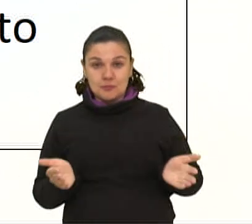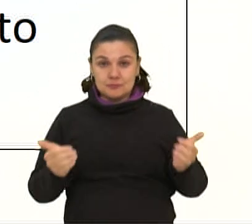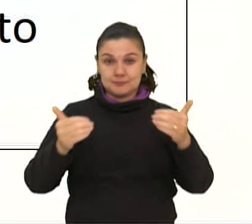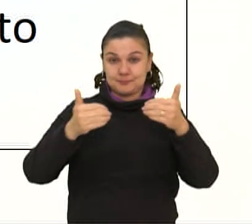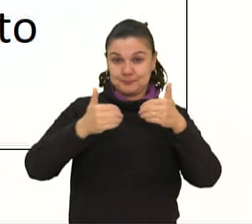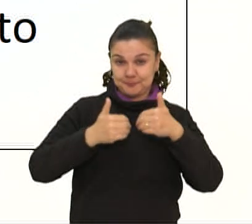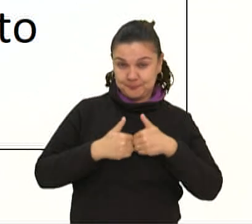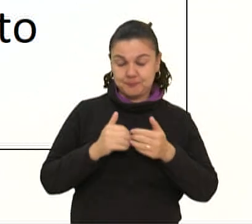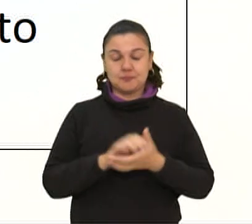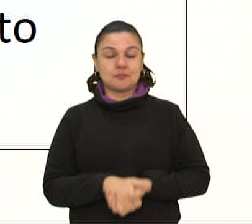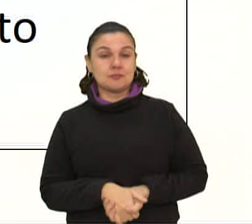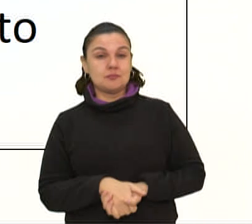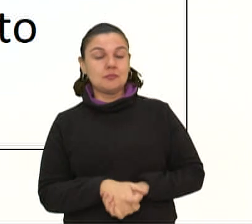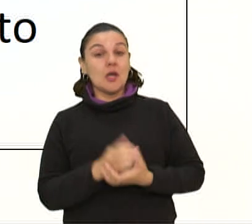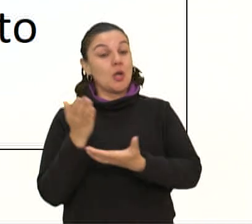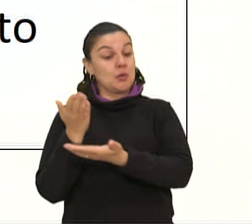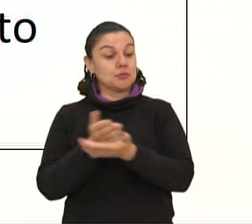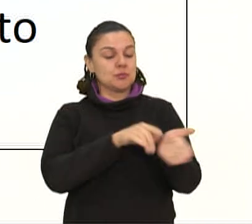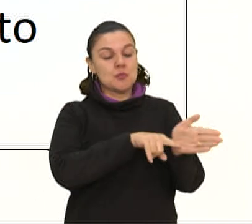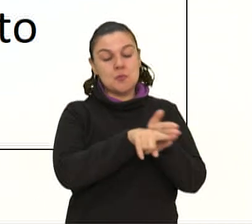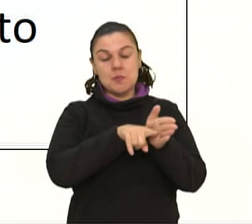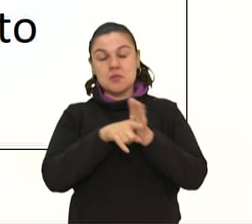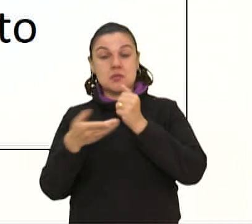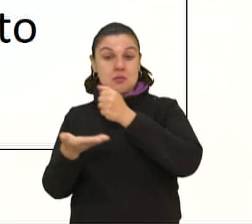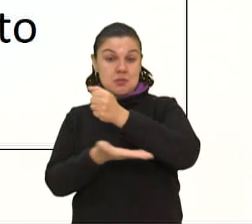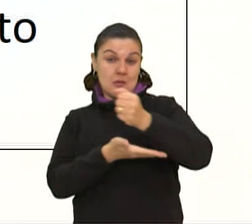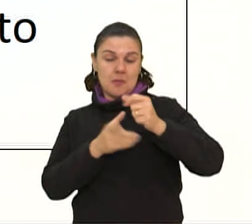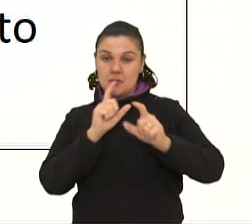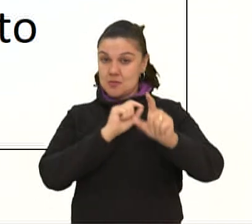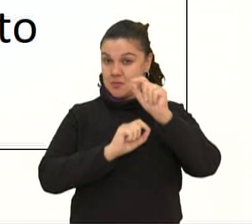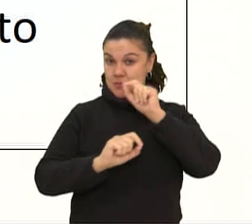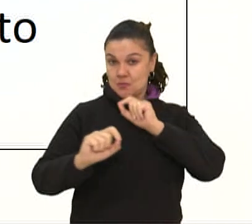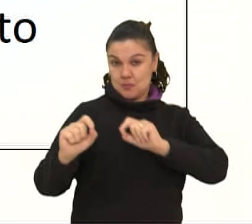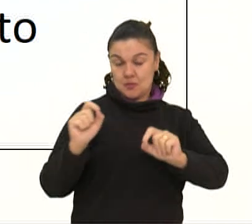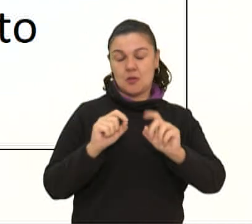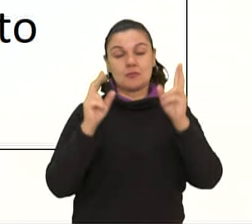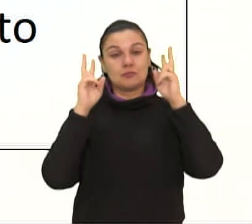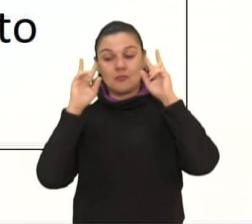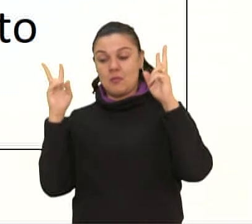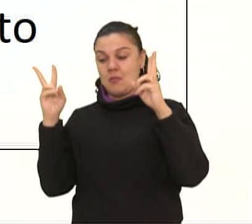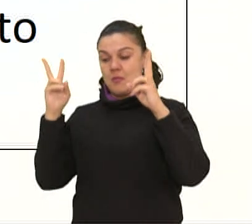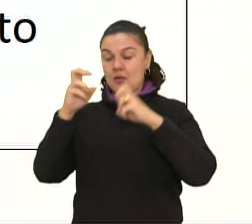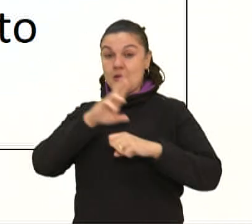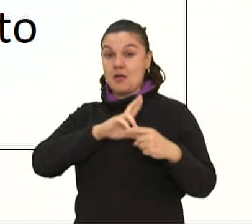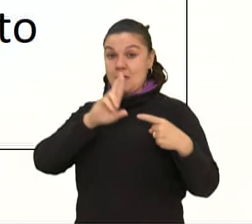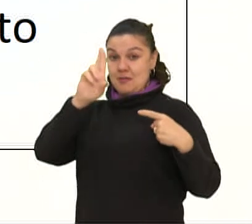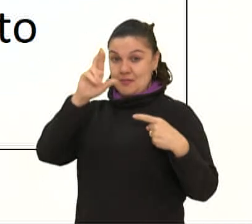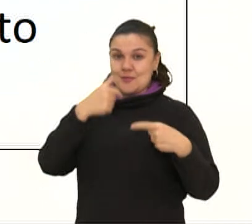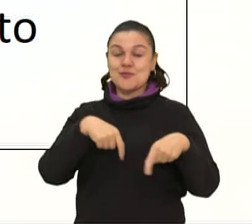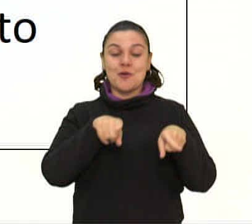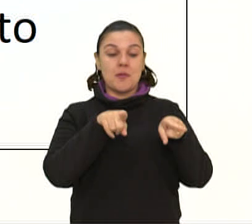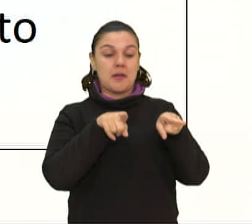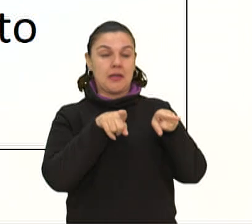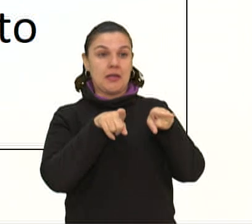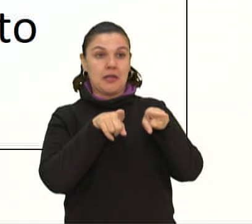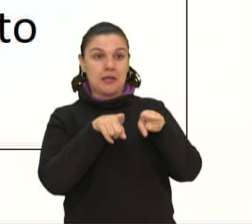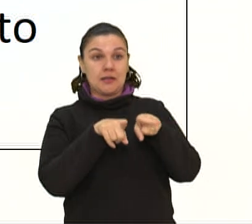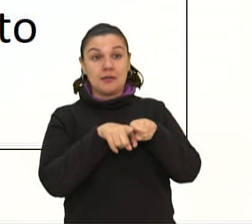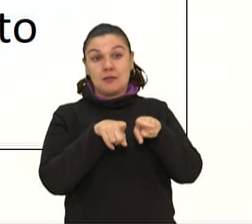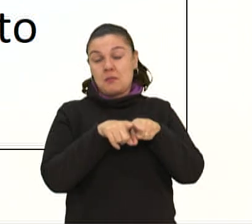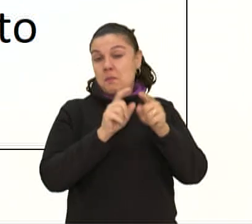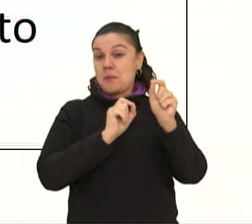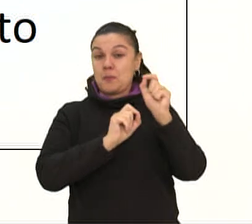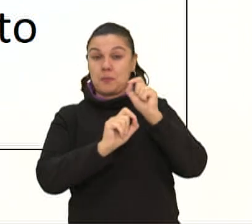Marco Aurélio, vamos ver um pouquinho sobre ele. Imperador, filósofo, nascido em Roma, foi um dos representantes